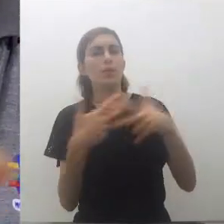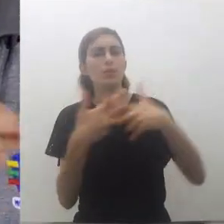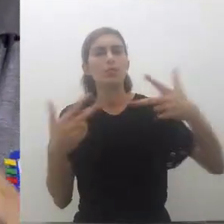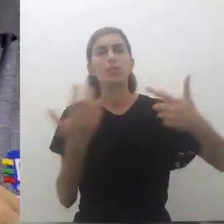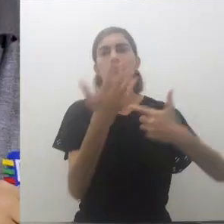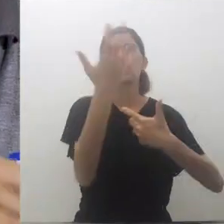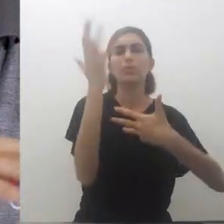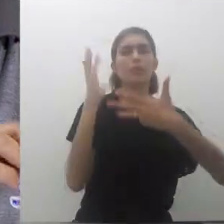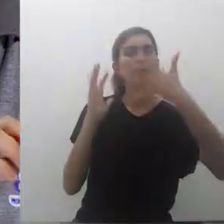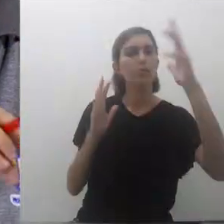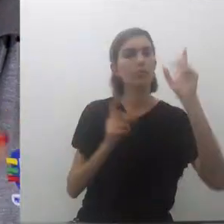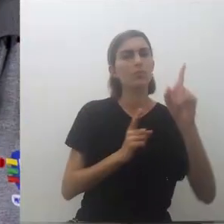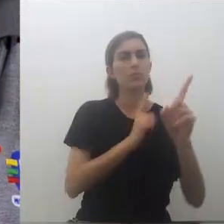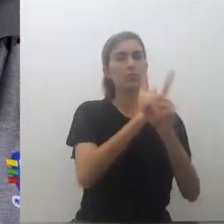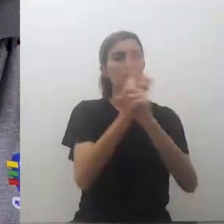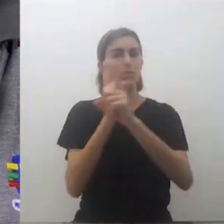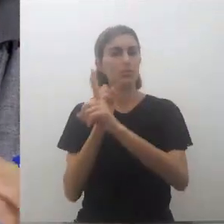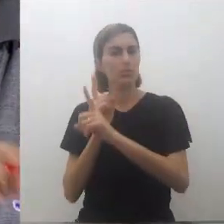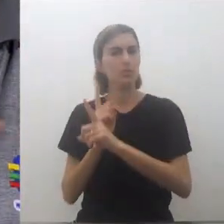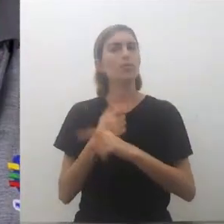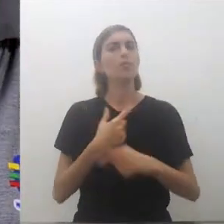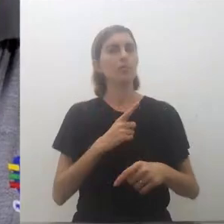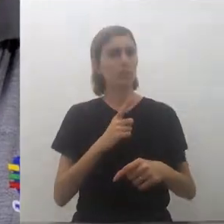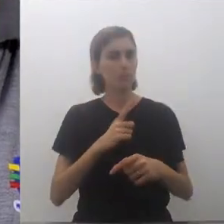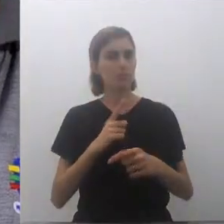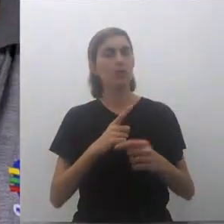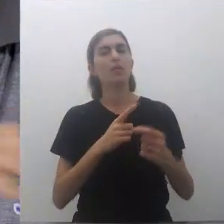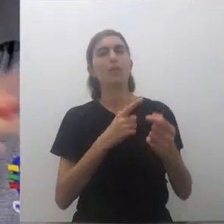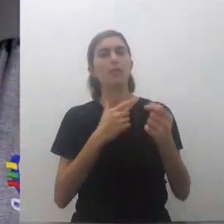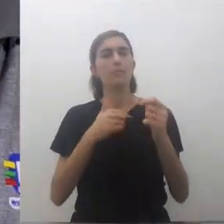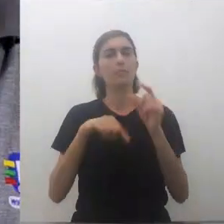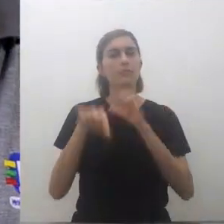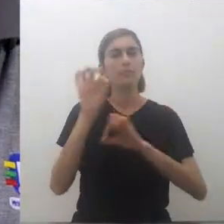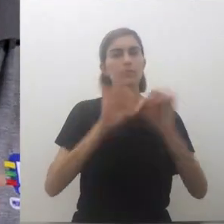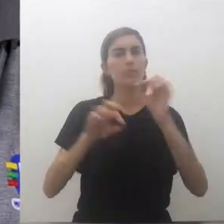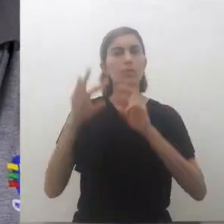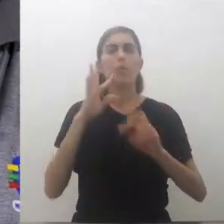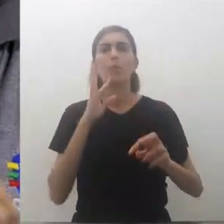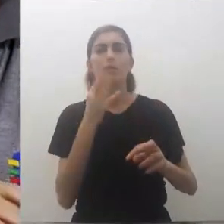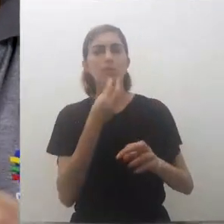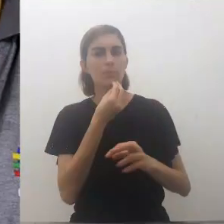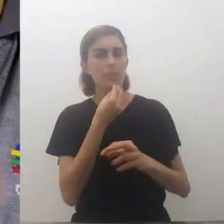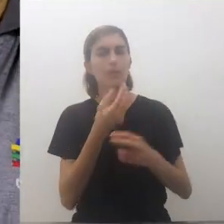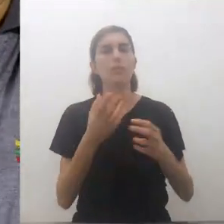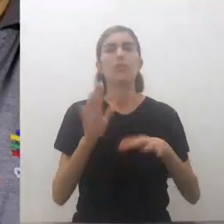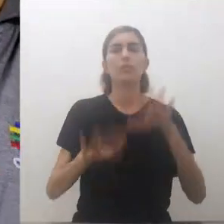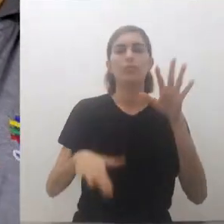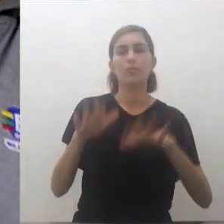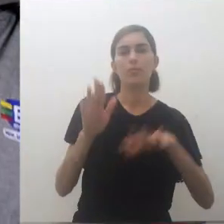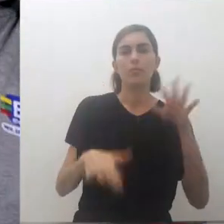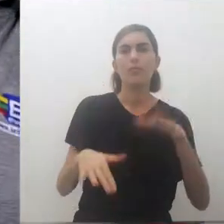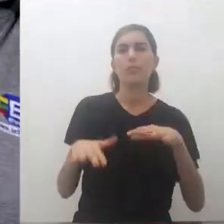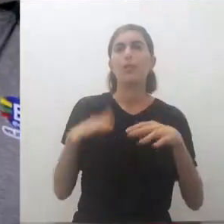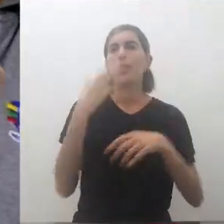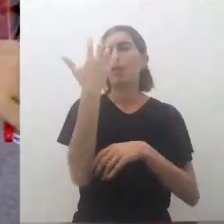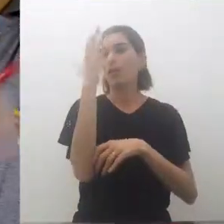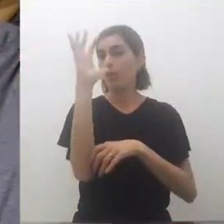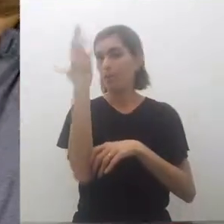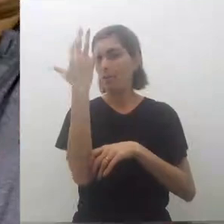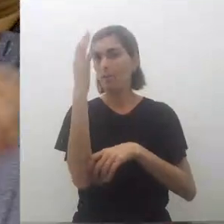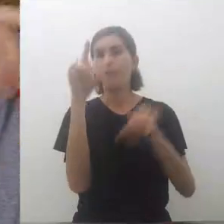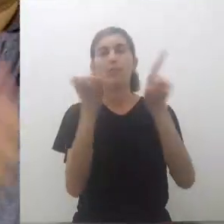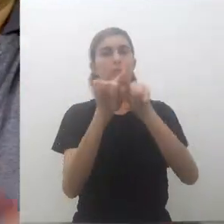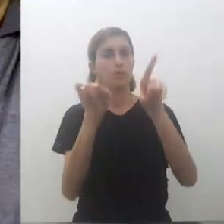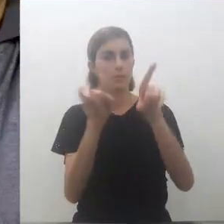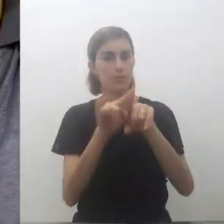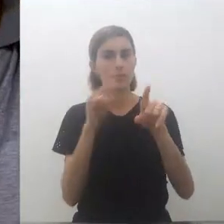têm essa escala de crescimento, né? Até a árvore também, quando você corta, você